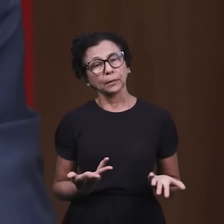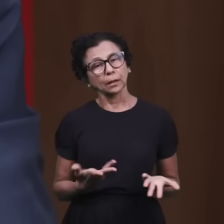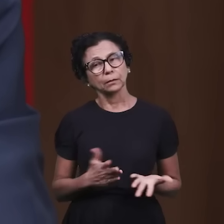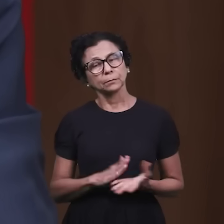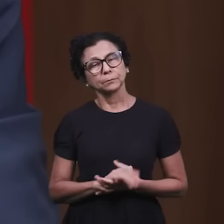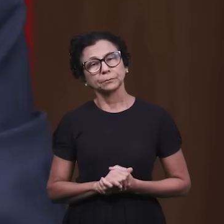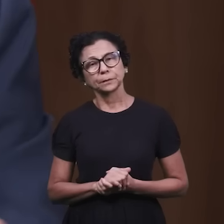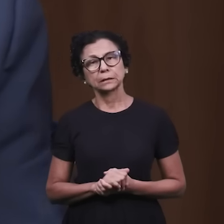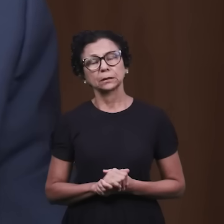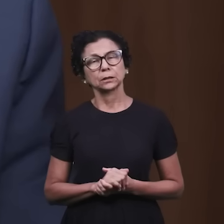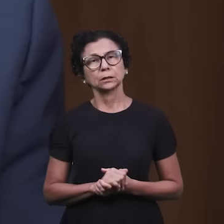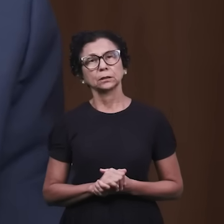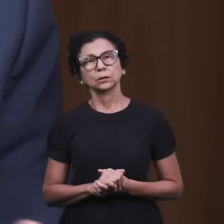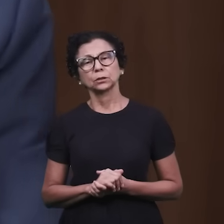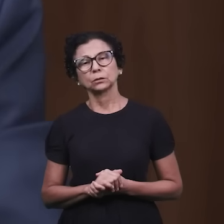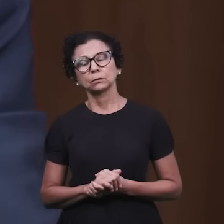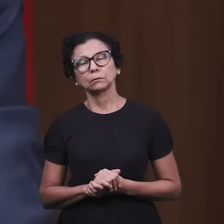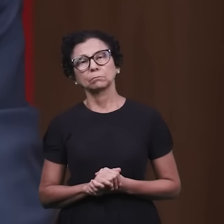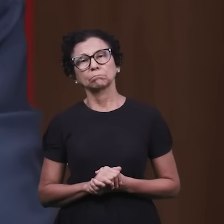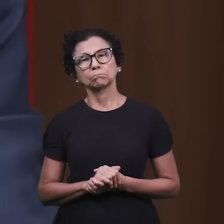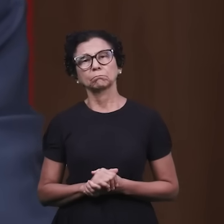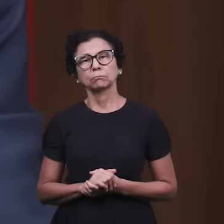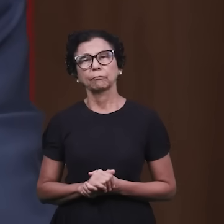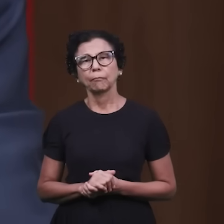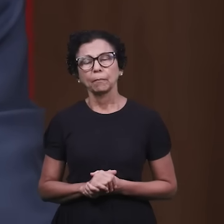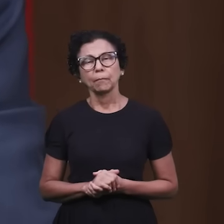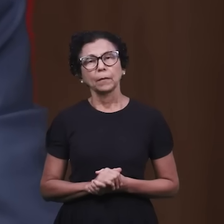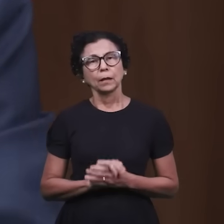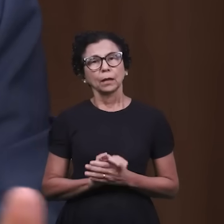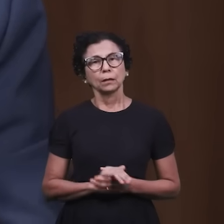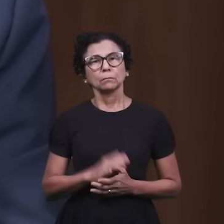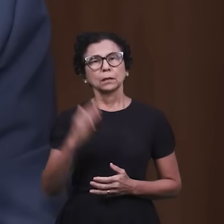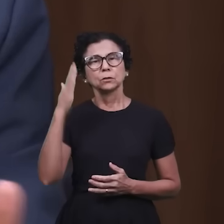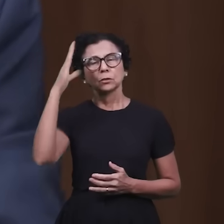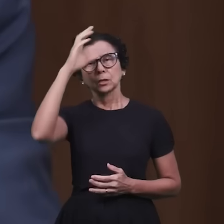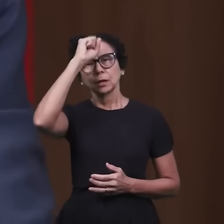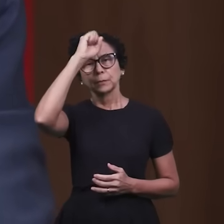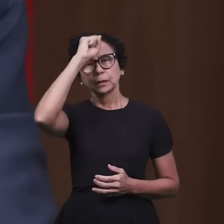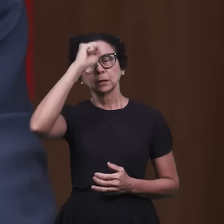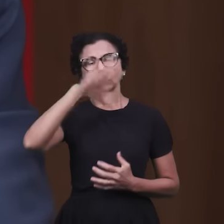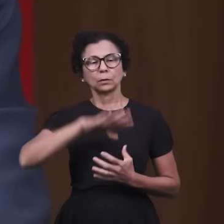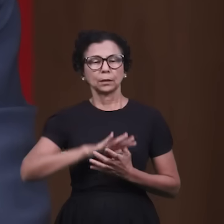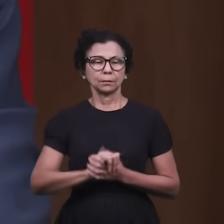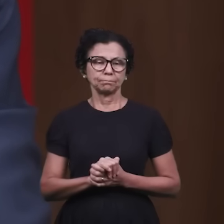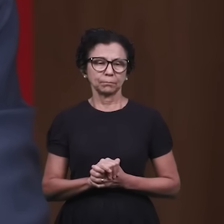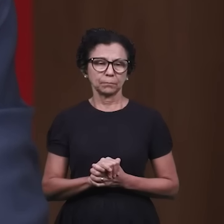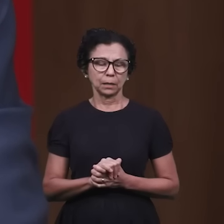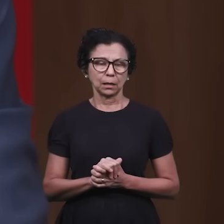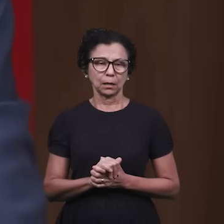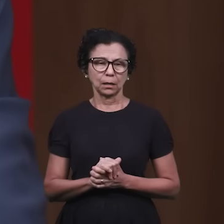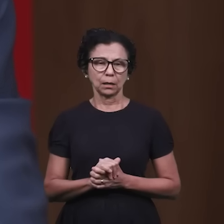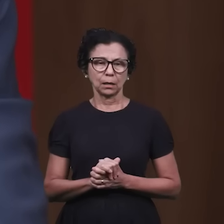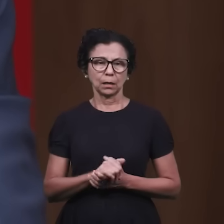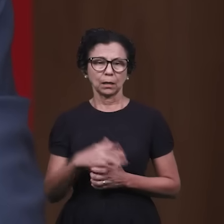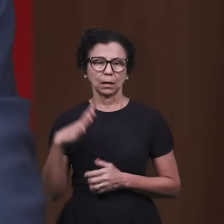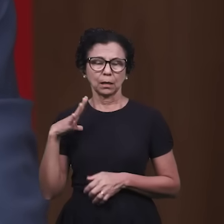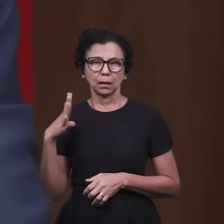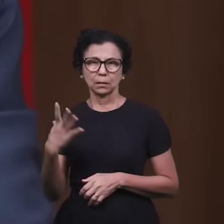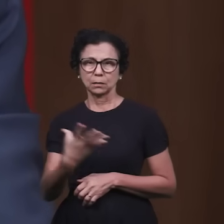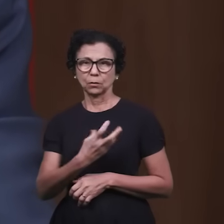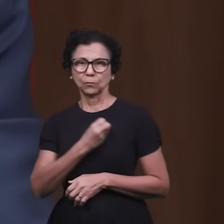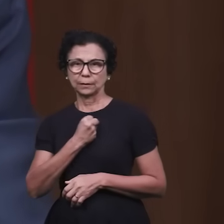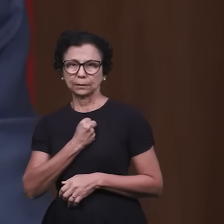que você não podia afastar a salvação, né, de um processo lógico.